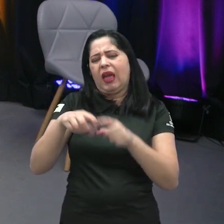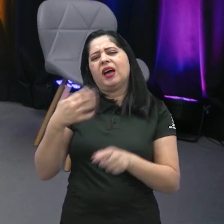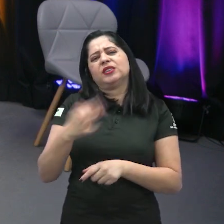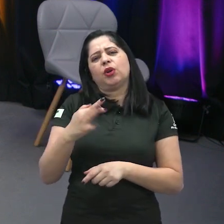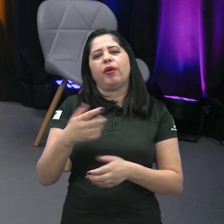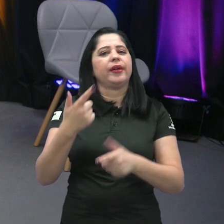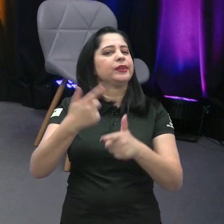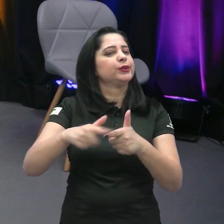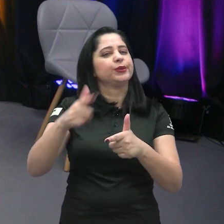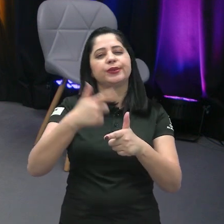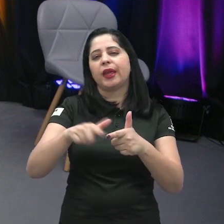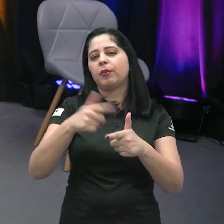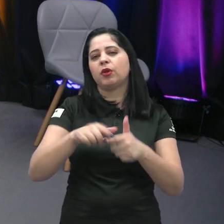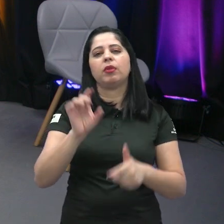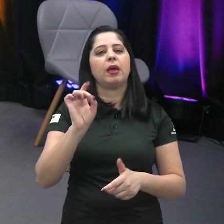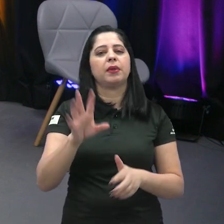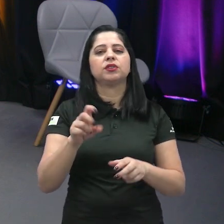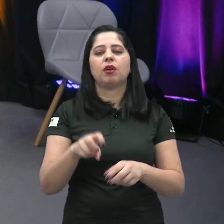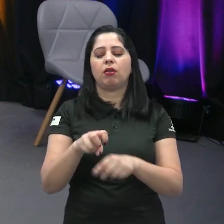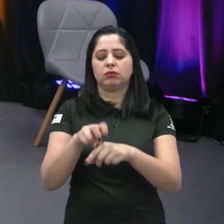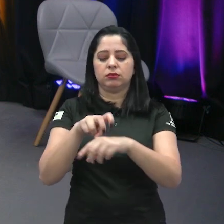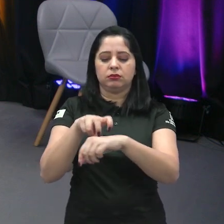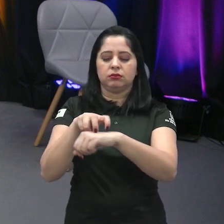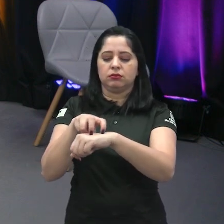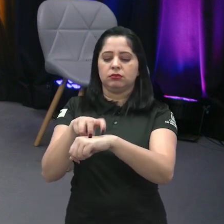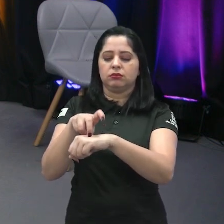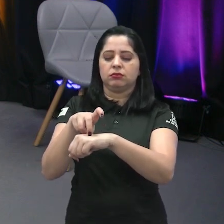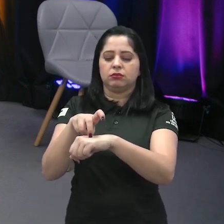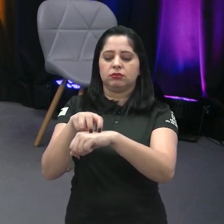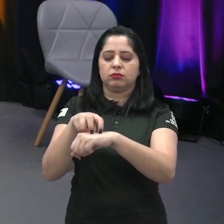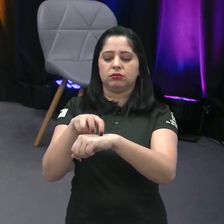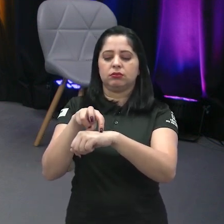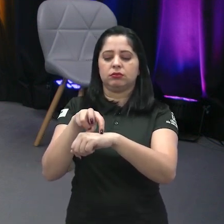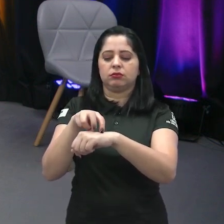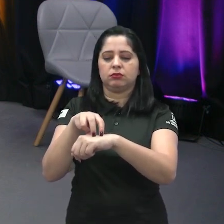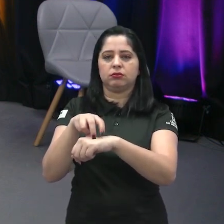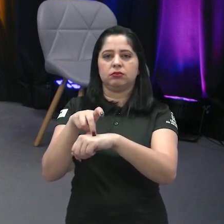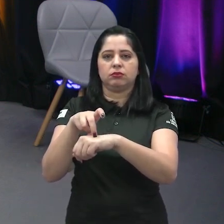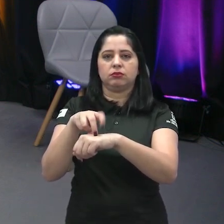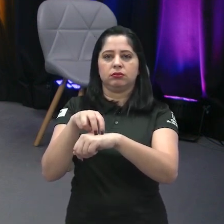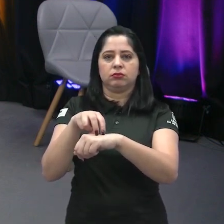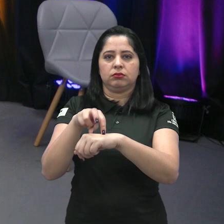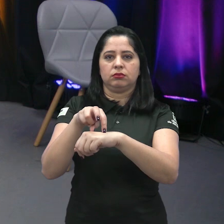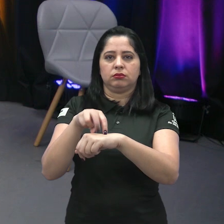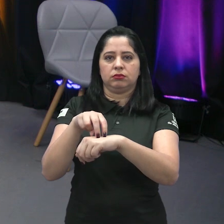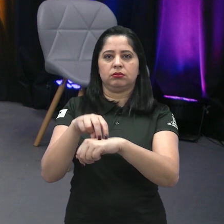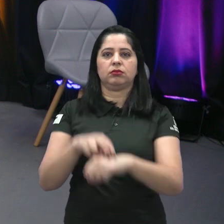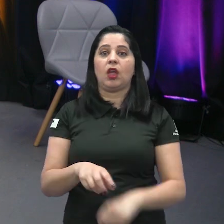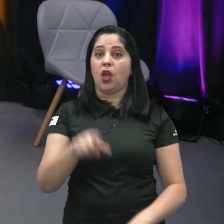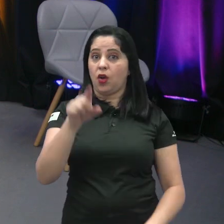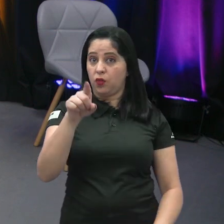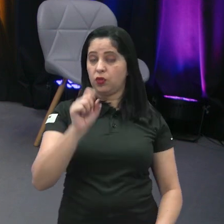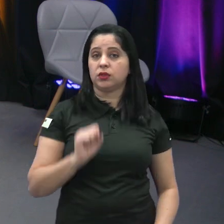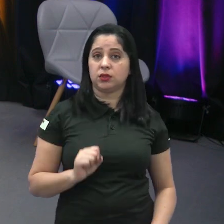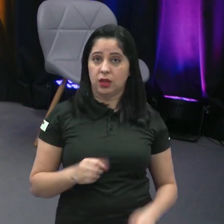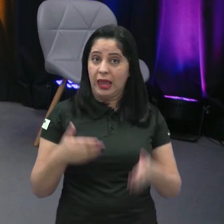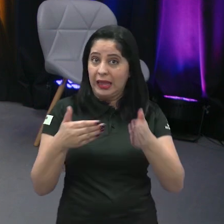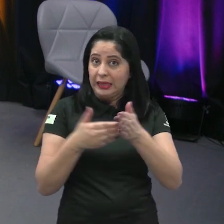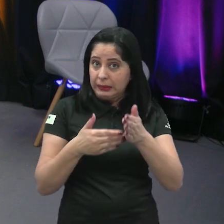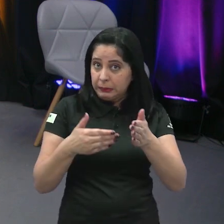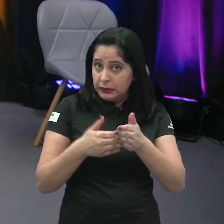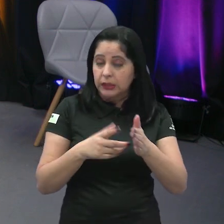meu joelho. Não tem problema, só eleva o joelho, ó. Com toda certeza você fazendo isso aqui, você que tem a